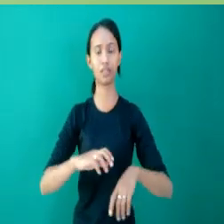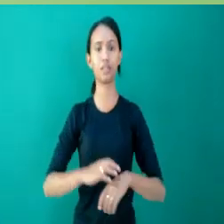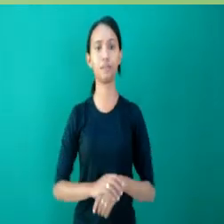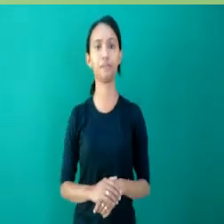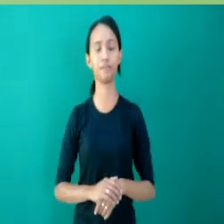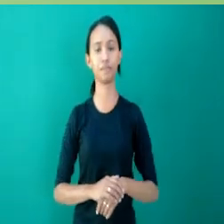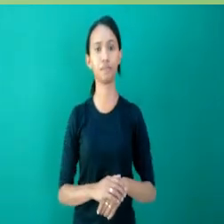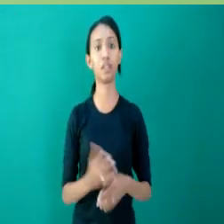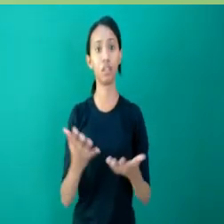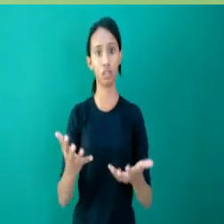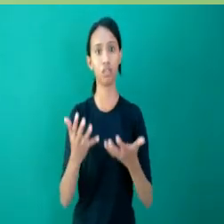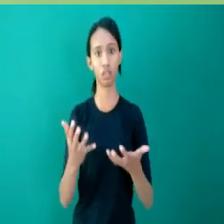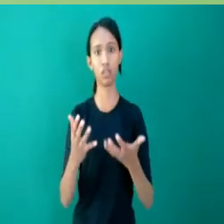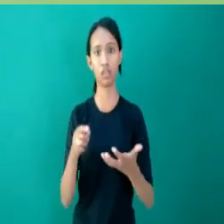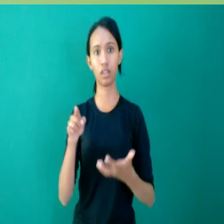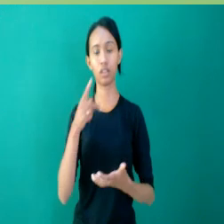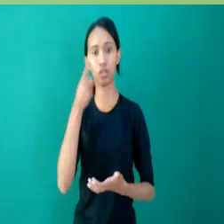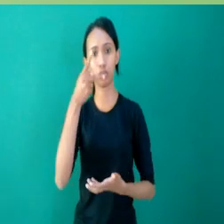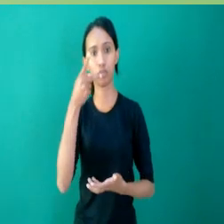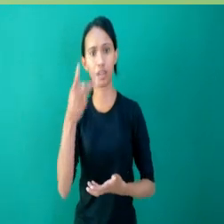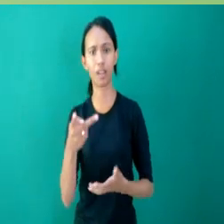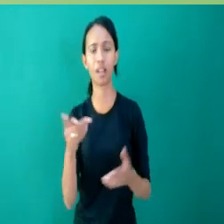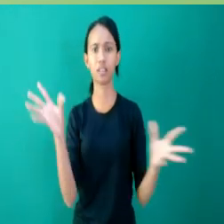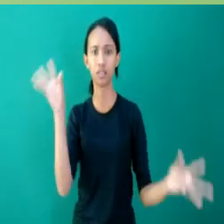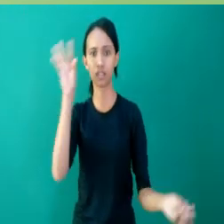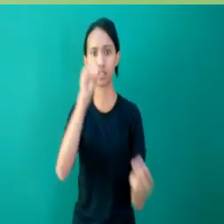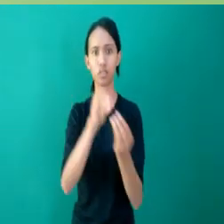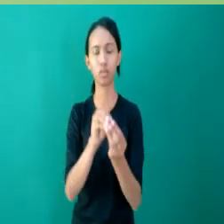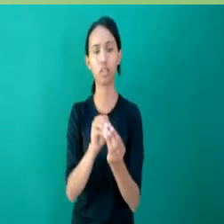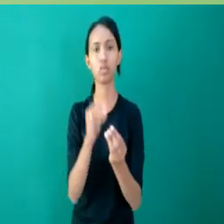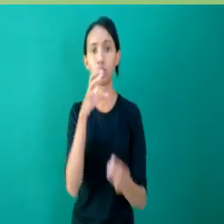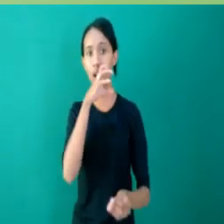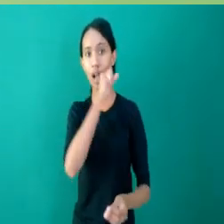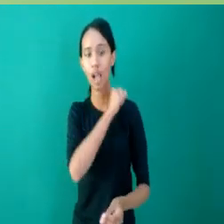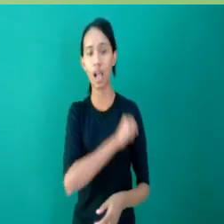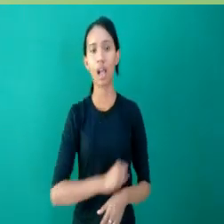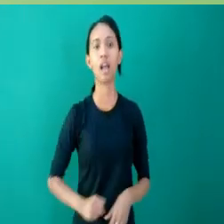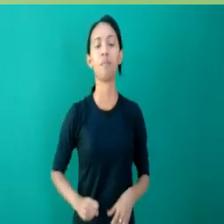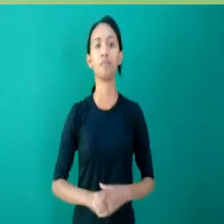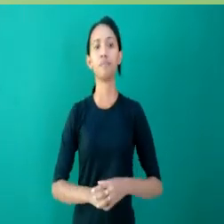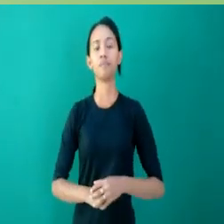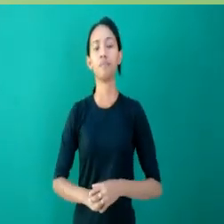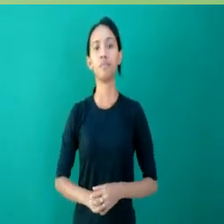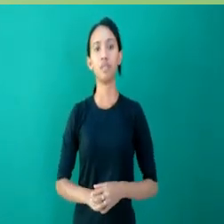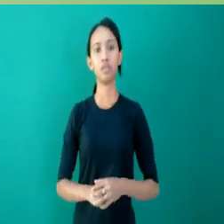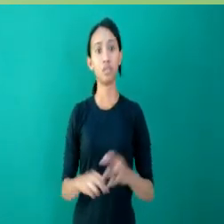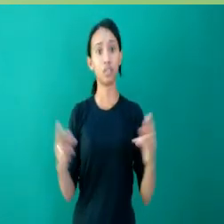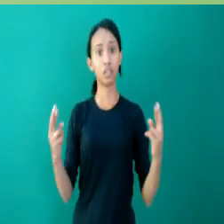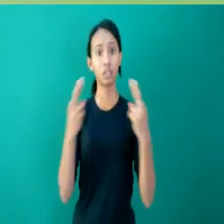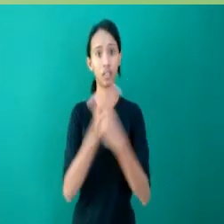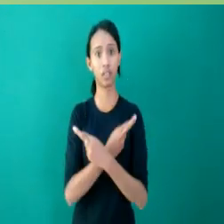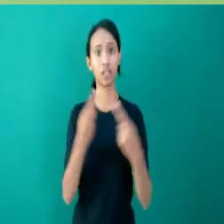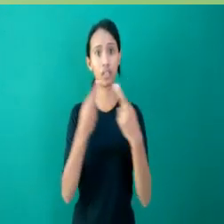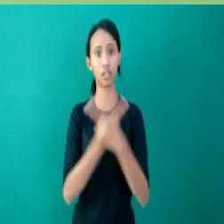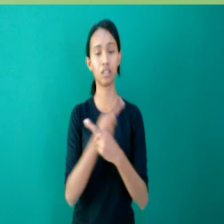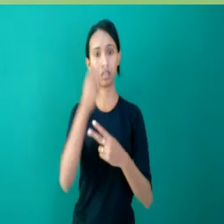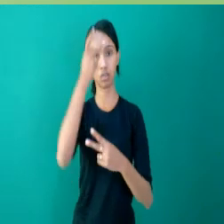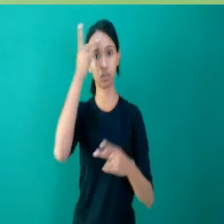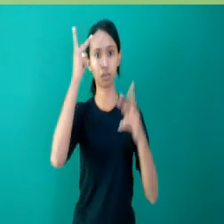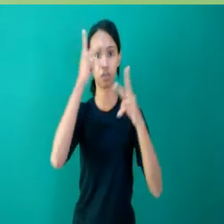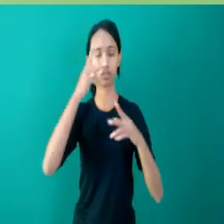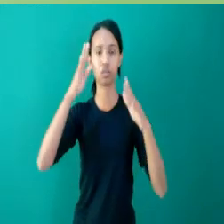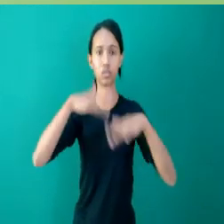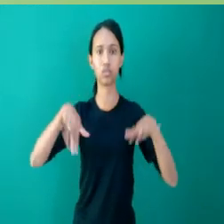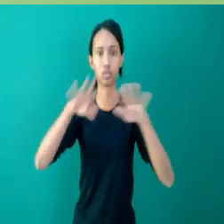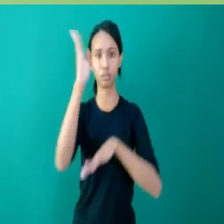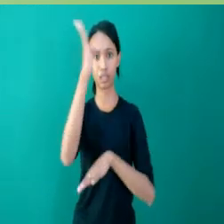necessitando, né? E eu queria que tu falasse, né, em breves palavras, a gente está finalizando, né, em relação ao povo